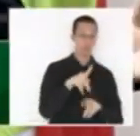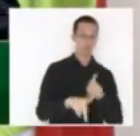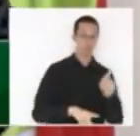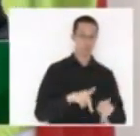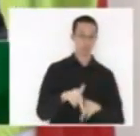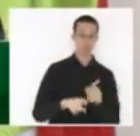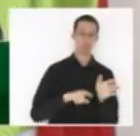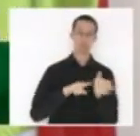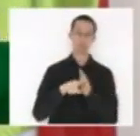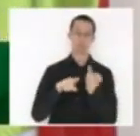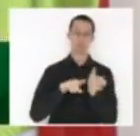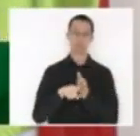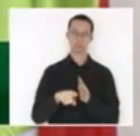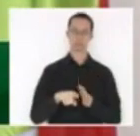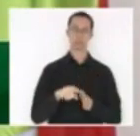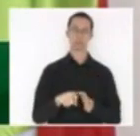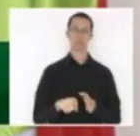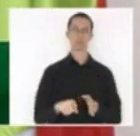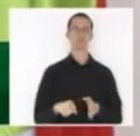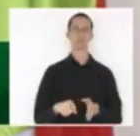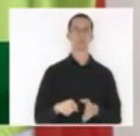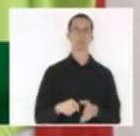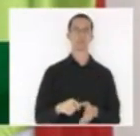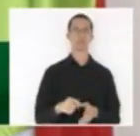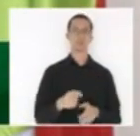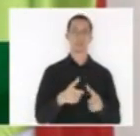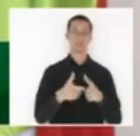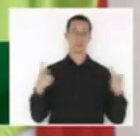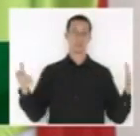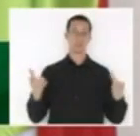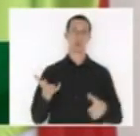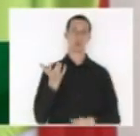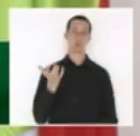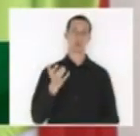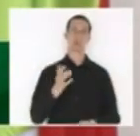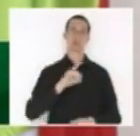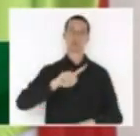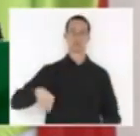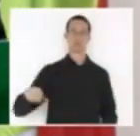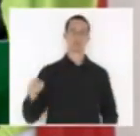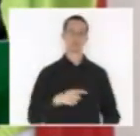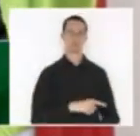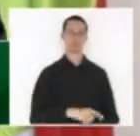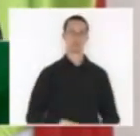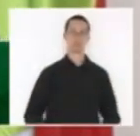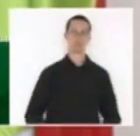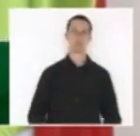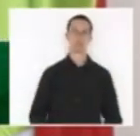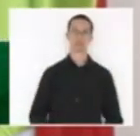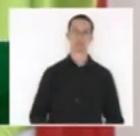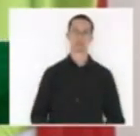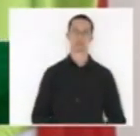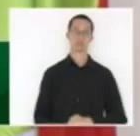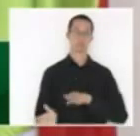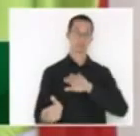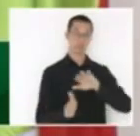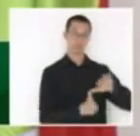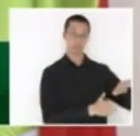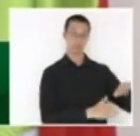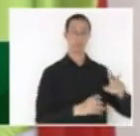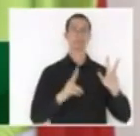a vontade da grande maioria da população. Mas o assunto que eu tinha registrado para